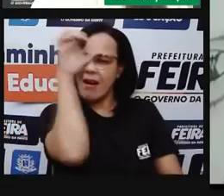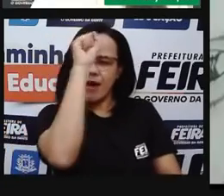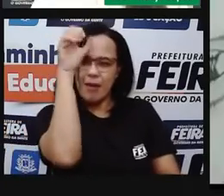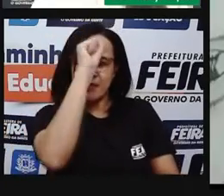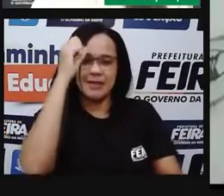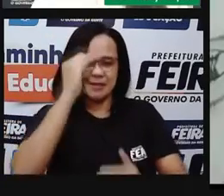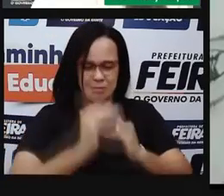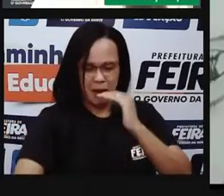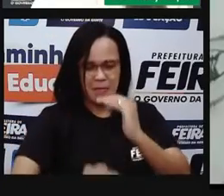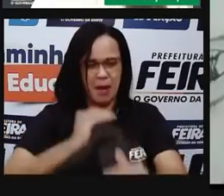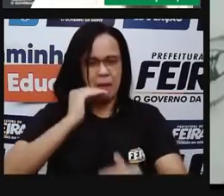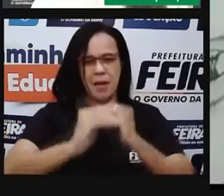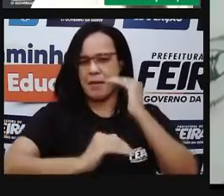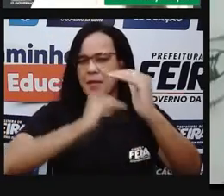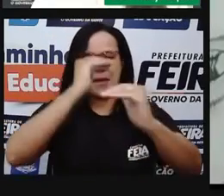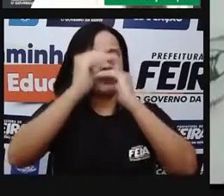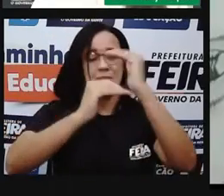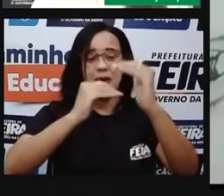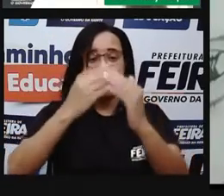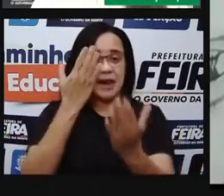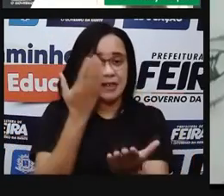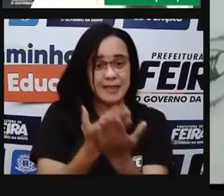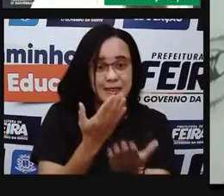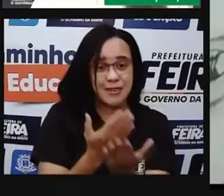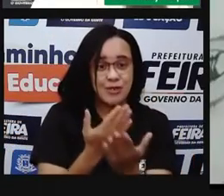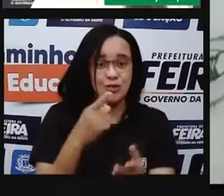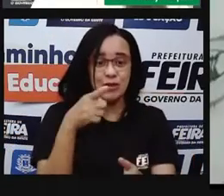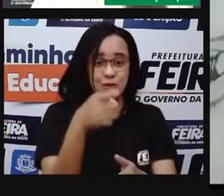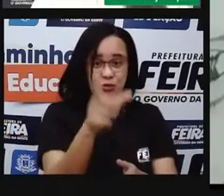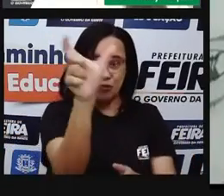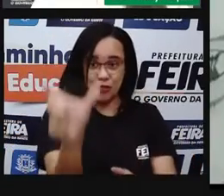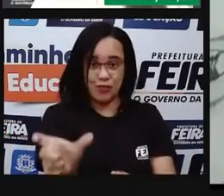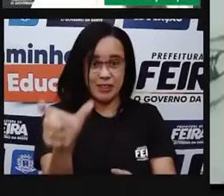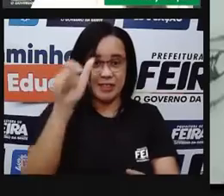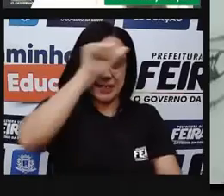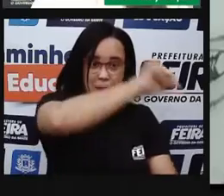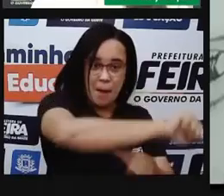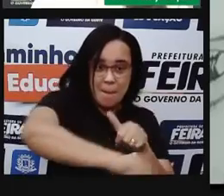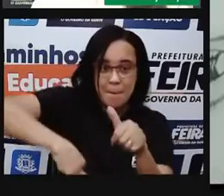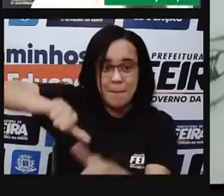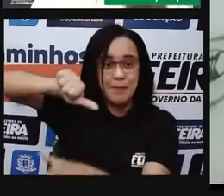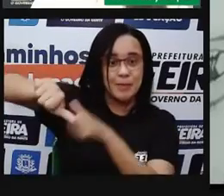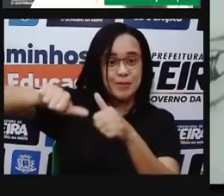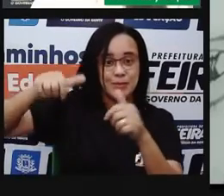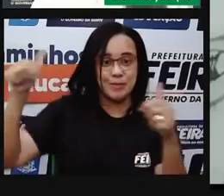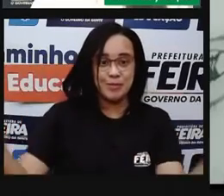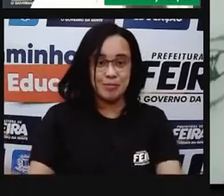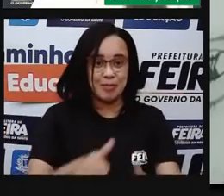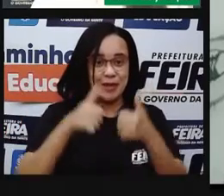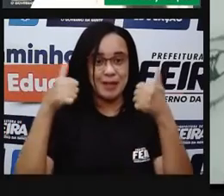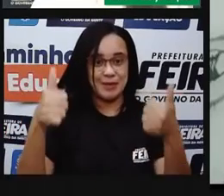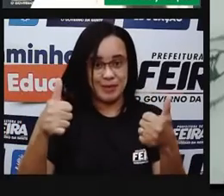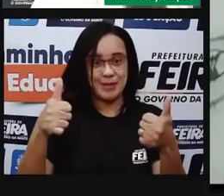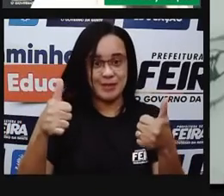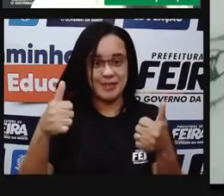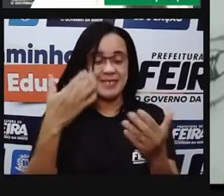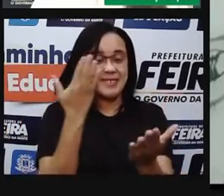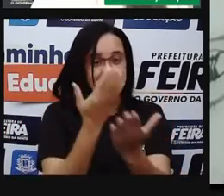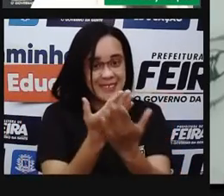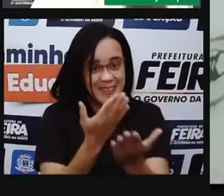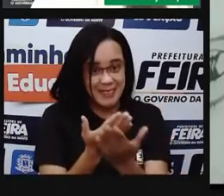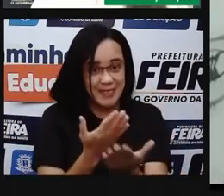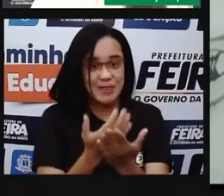Estude porque isso te torna melhor. Estude porque assim você vai